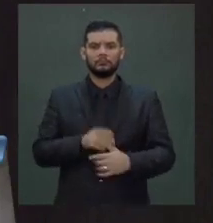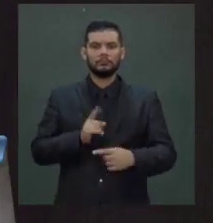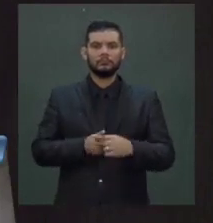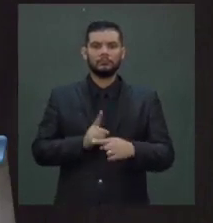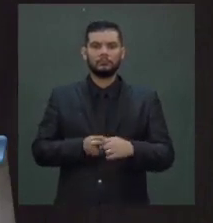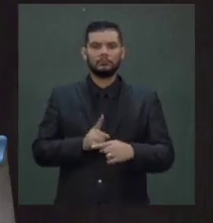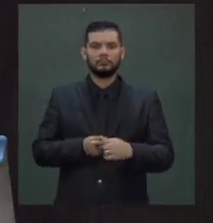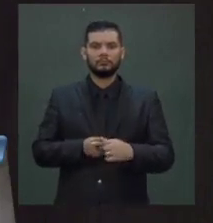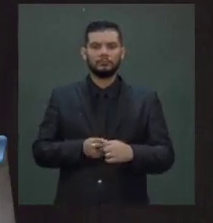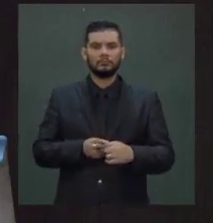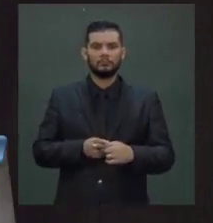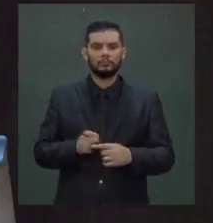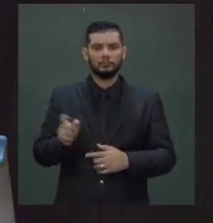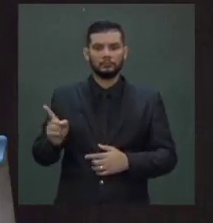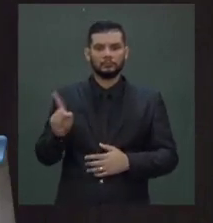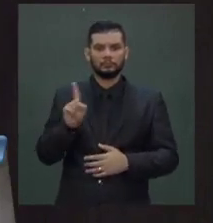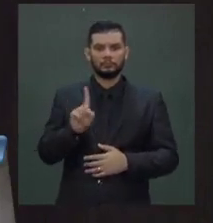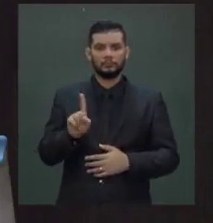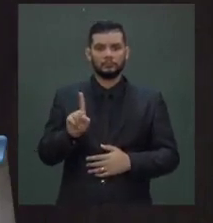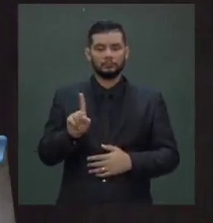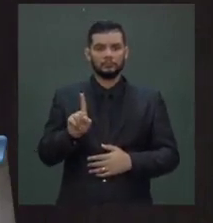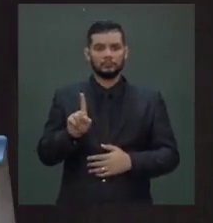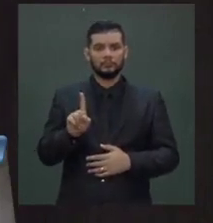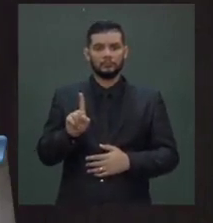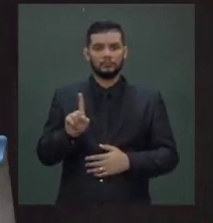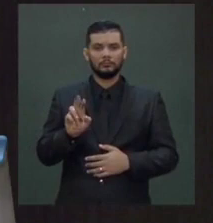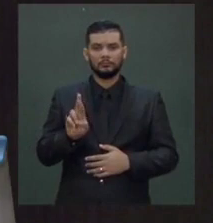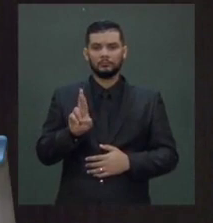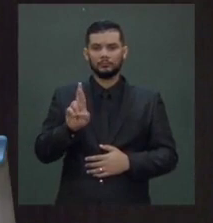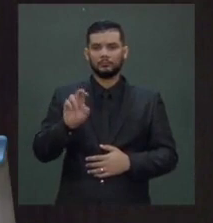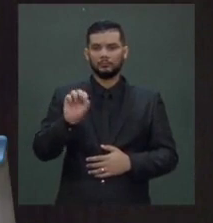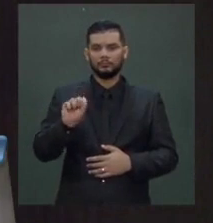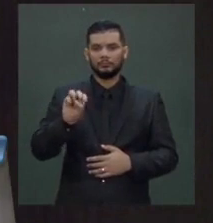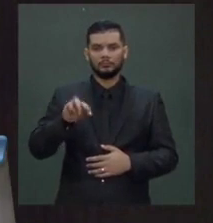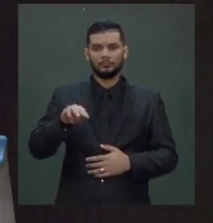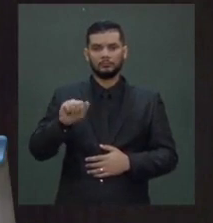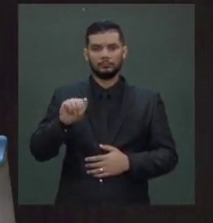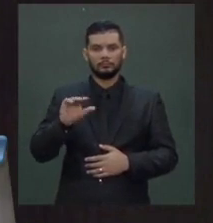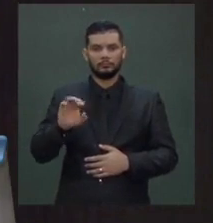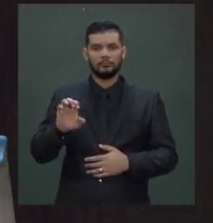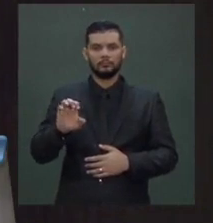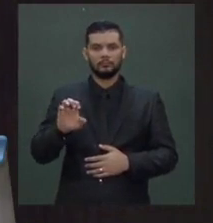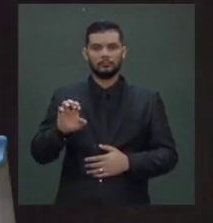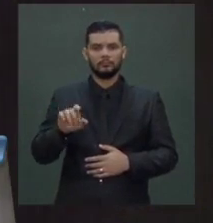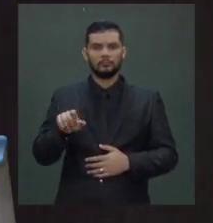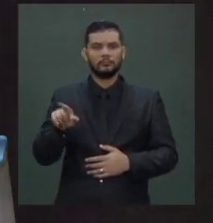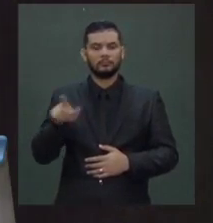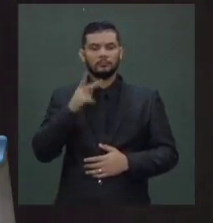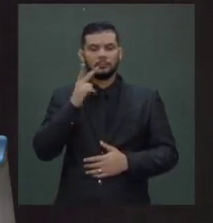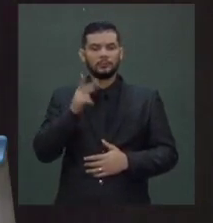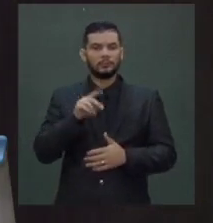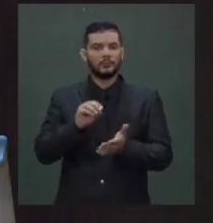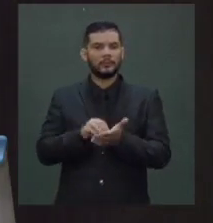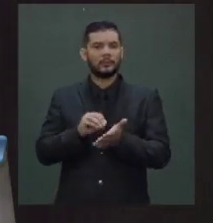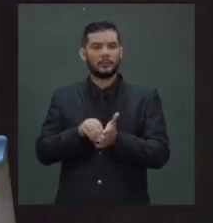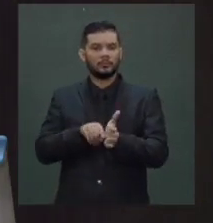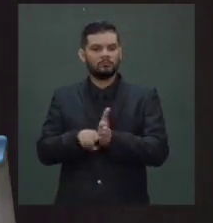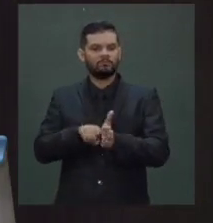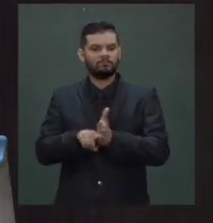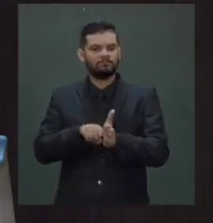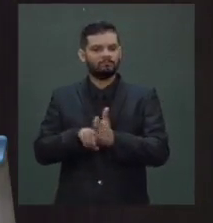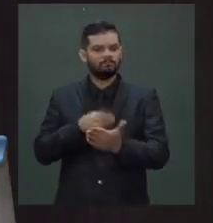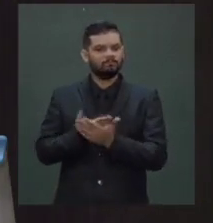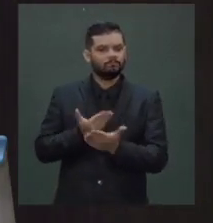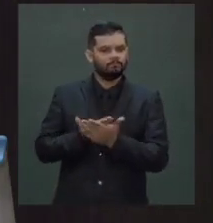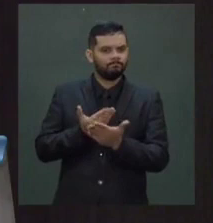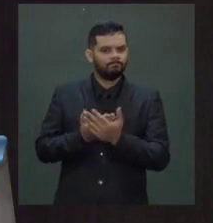sobretudo em razão da fala do representante da SEMASSE. Restam muitos estudos a serem feitos.